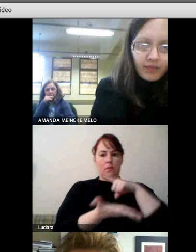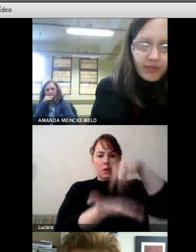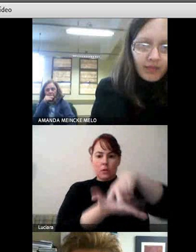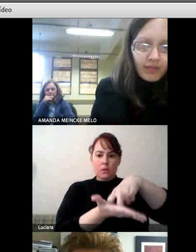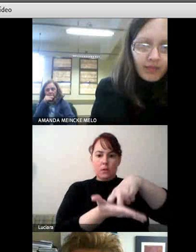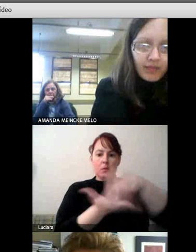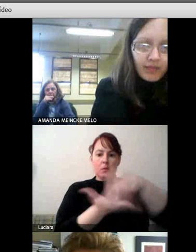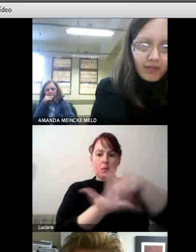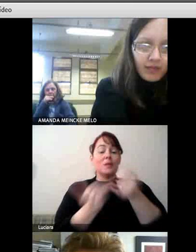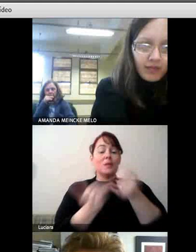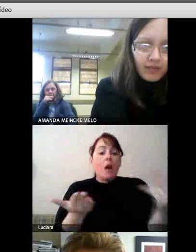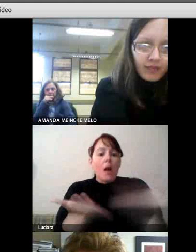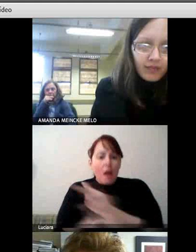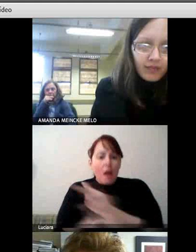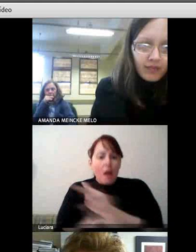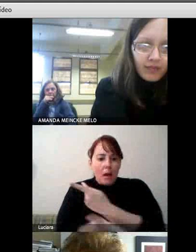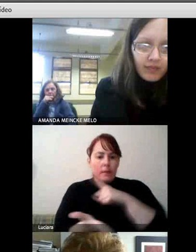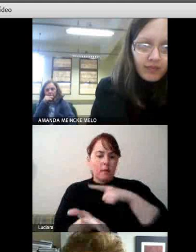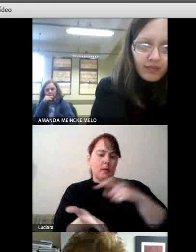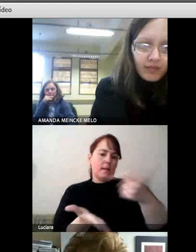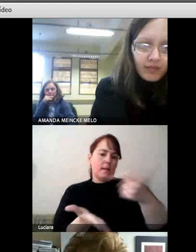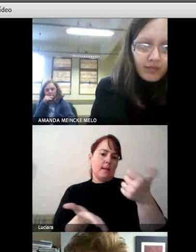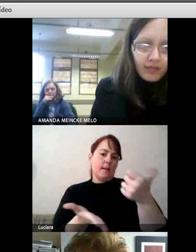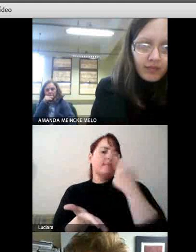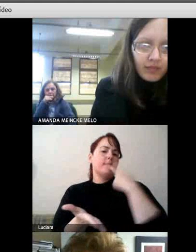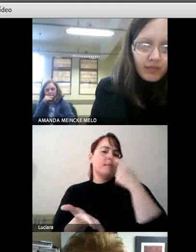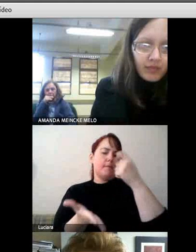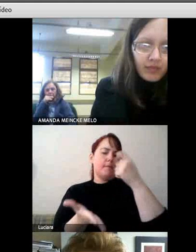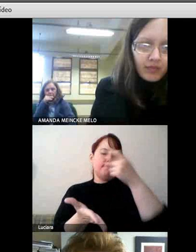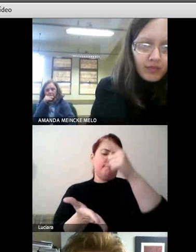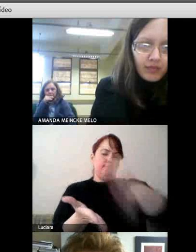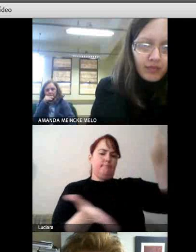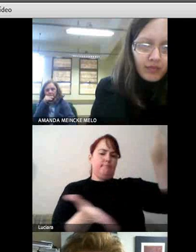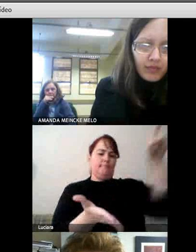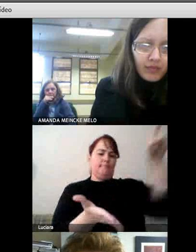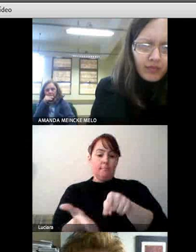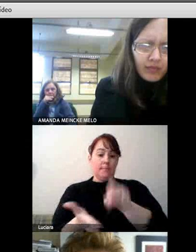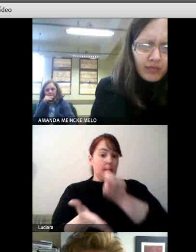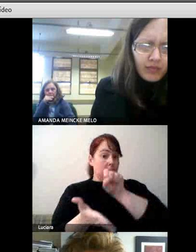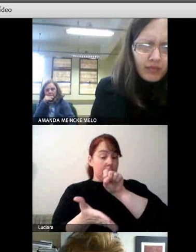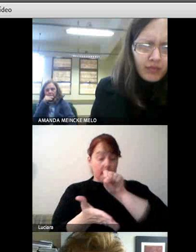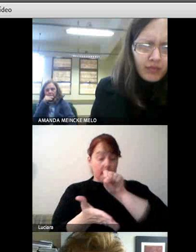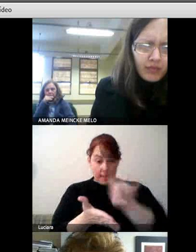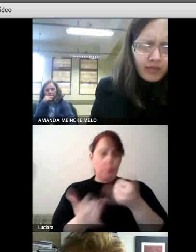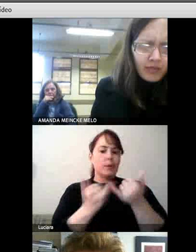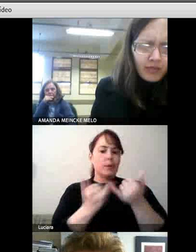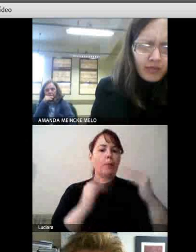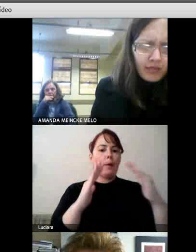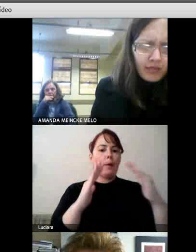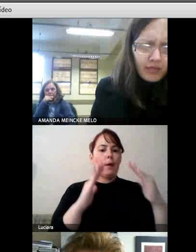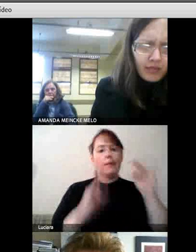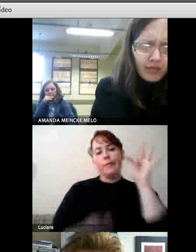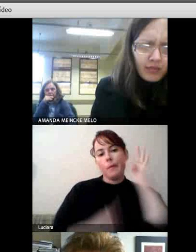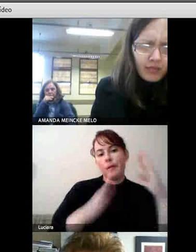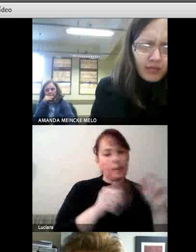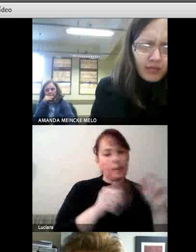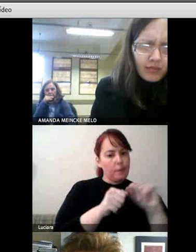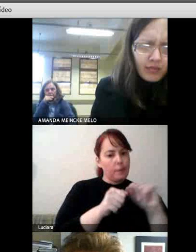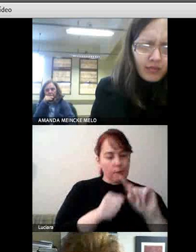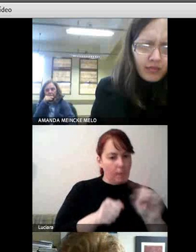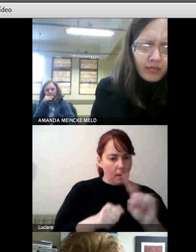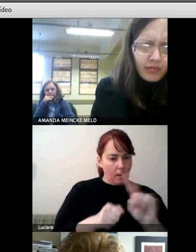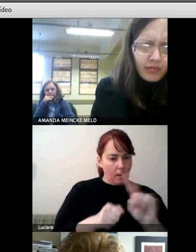ido na escola, porque a gente sabe, depois de todo esse trabalho de pesquisa em desenvolvimento e aprendizagem, nós sabemos